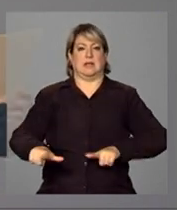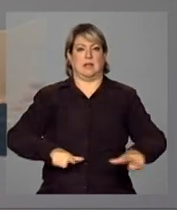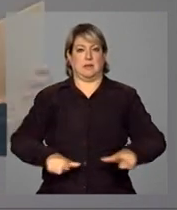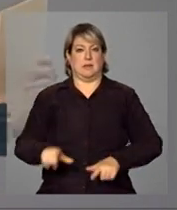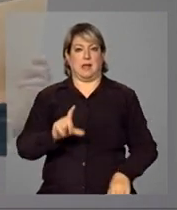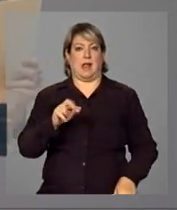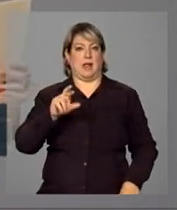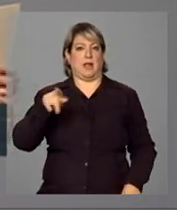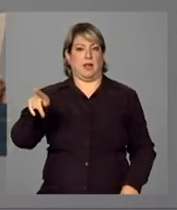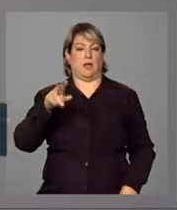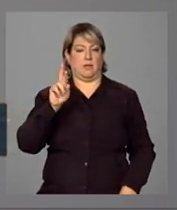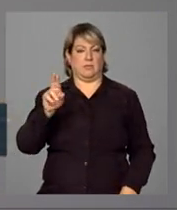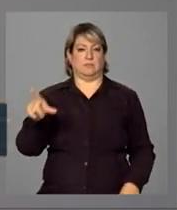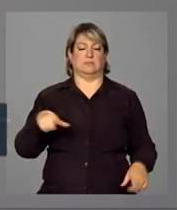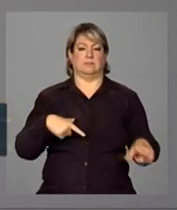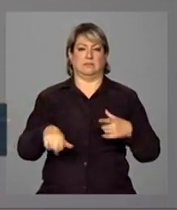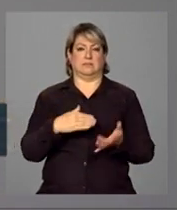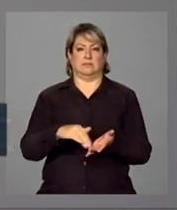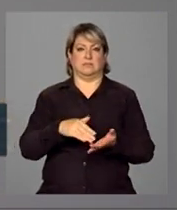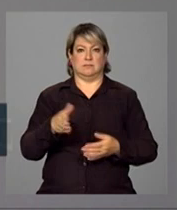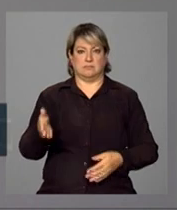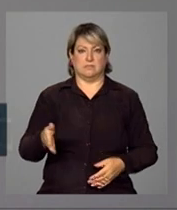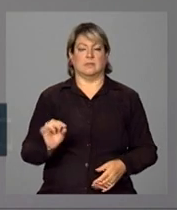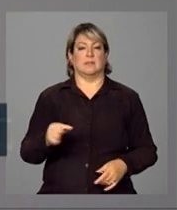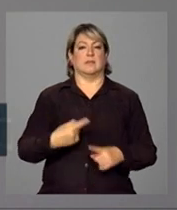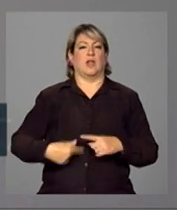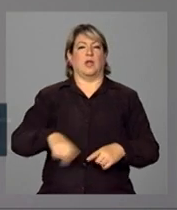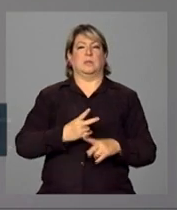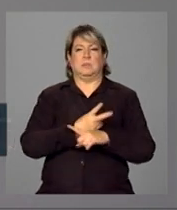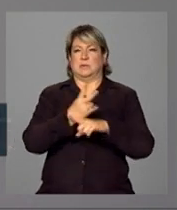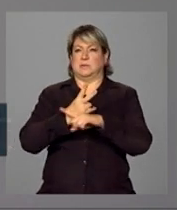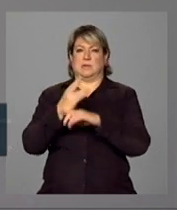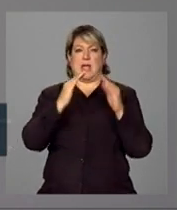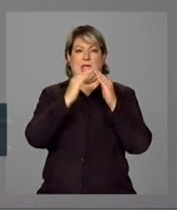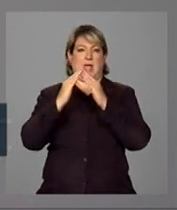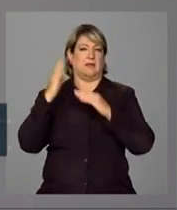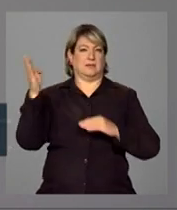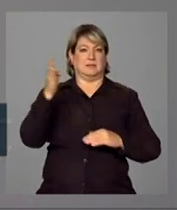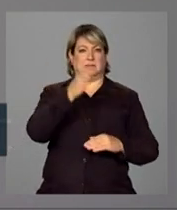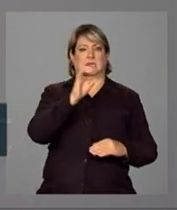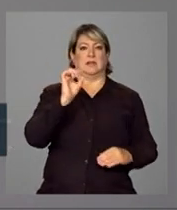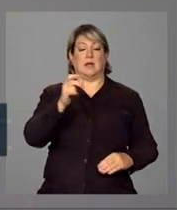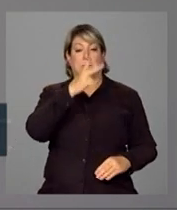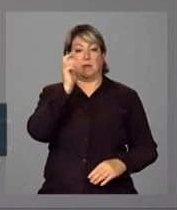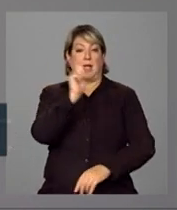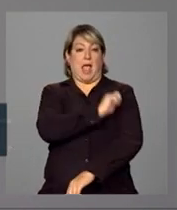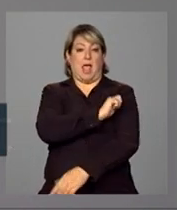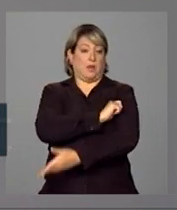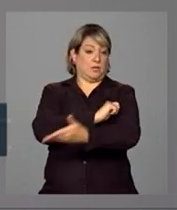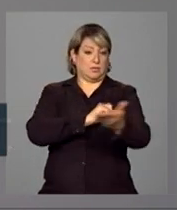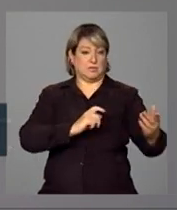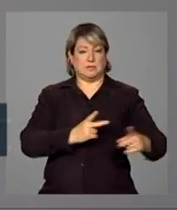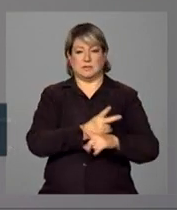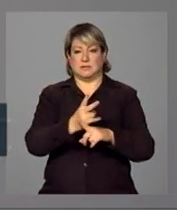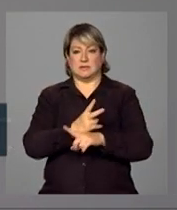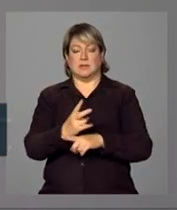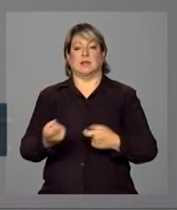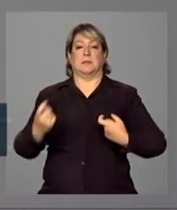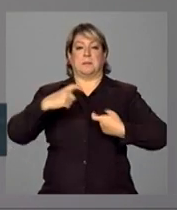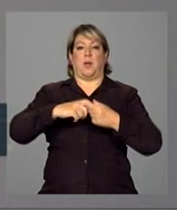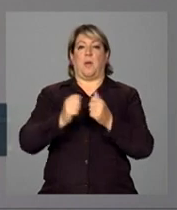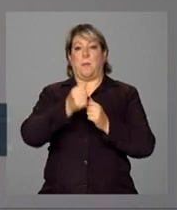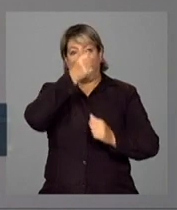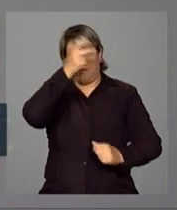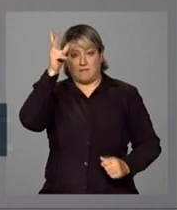Lara. Promovemos uma verdadeira busca ativa dos nossos potenciais alunos em parceria com as nossas